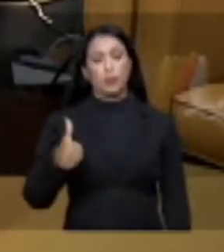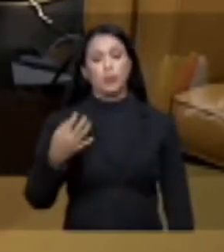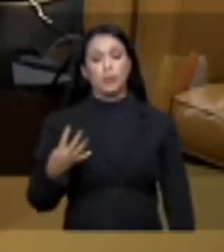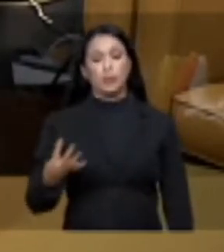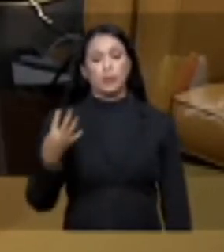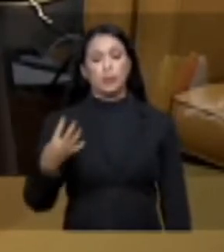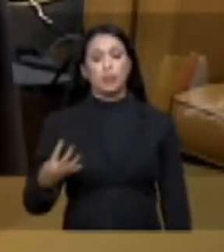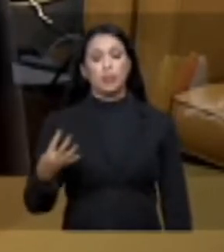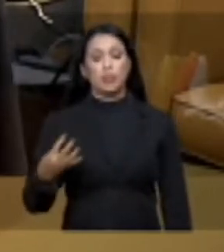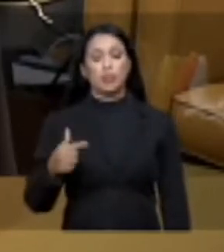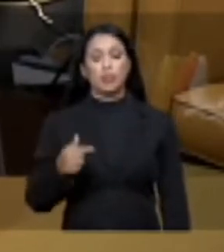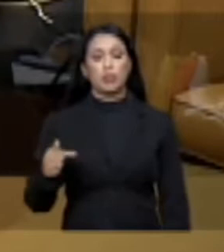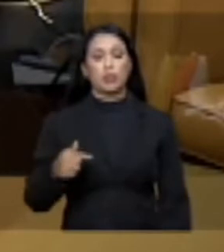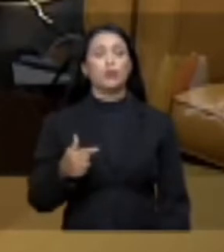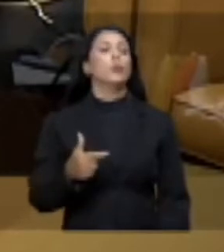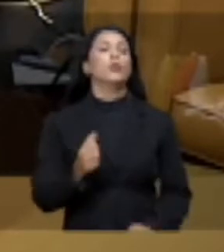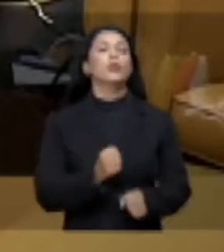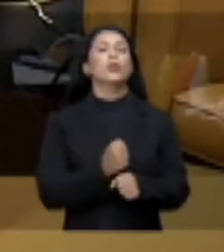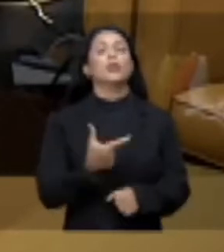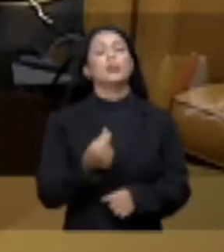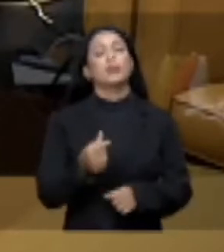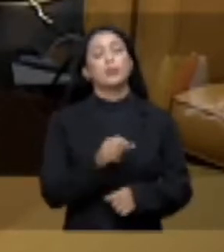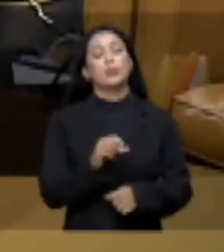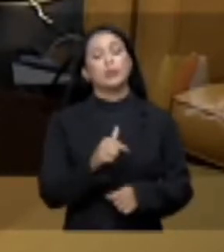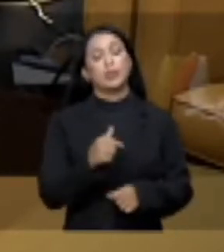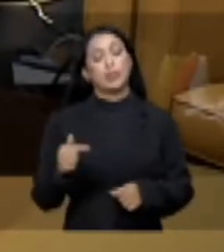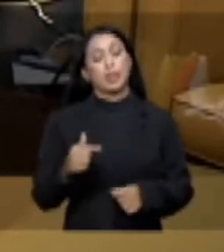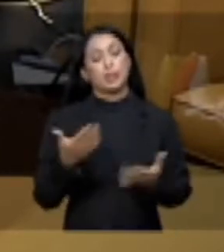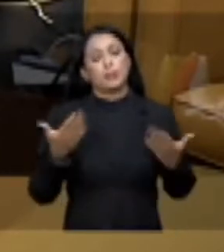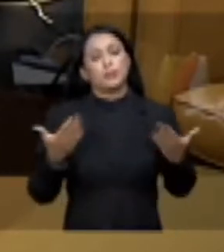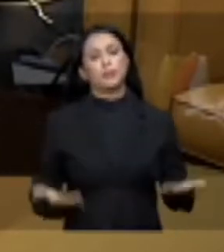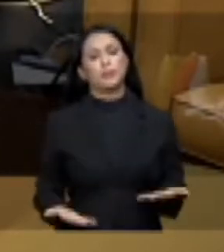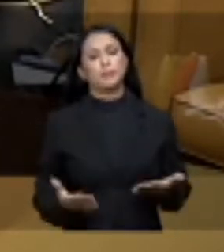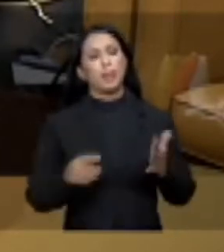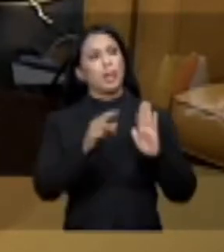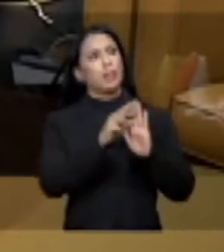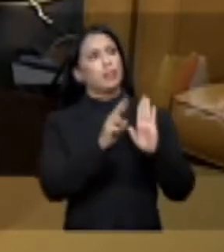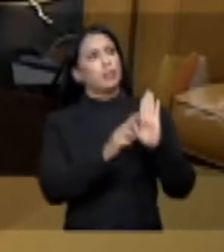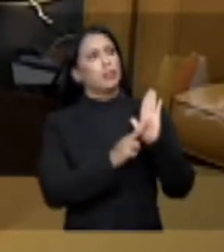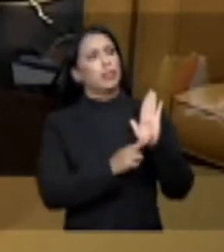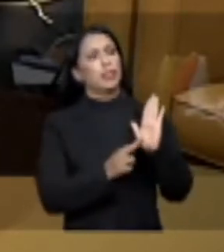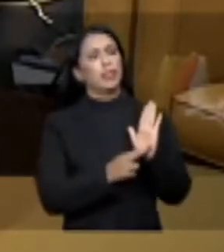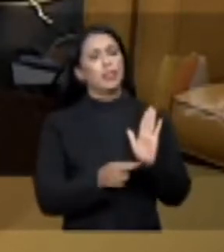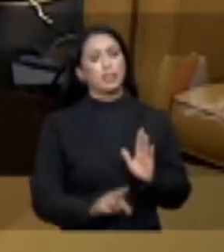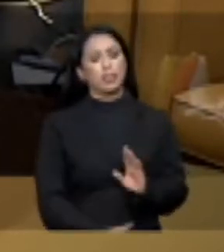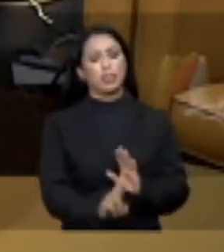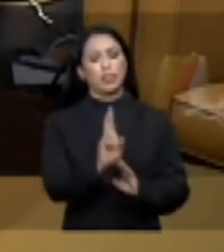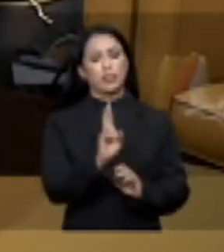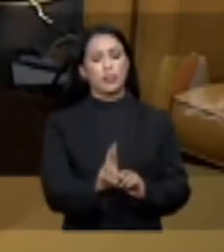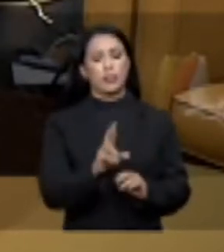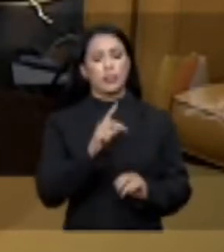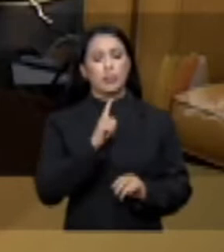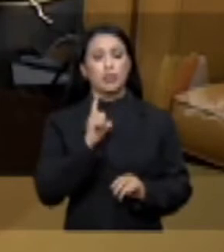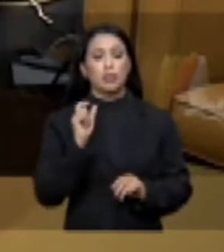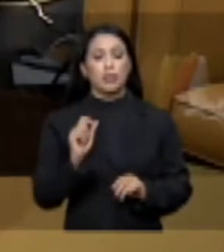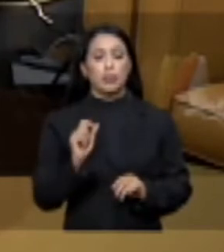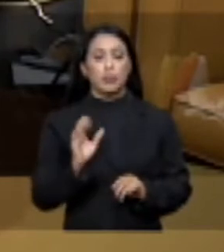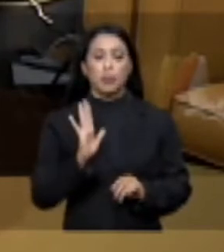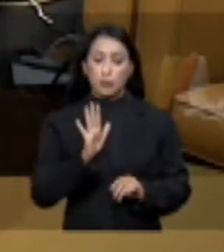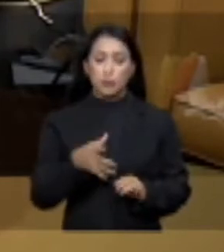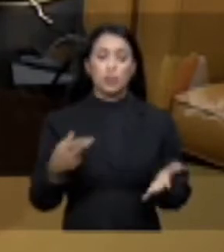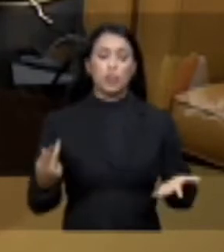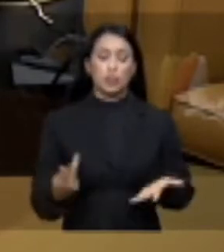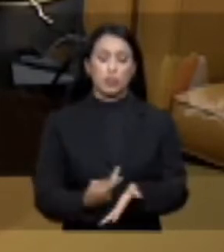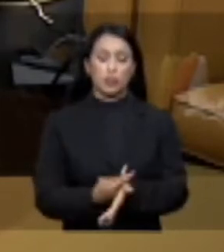11.445, de 2007. Do mesmo modo, excelências, não procede o argumento de que as normas de referência seriam coercitivas, como já